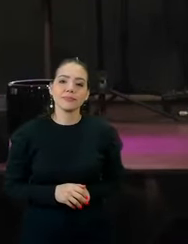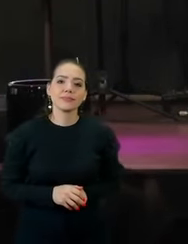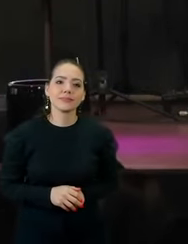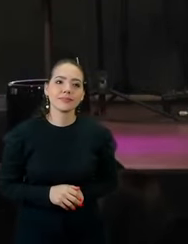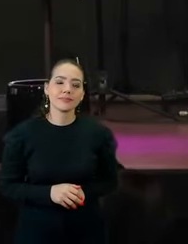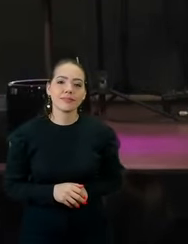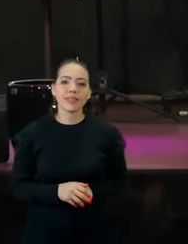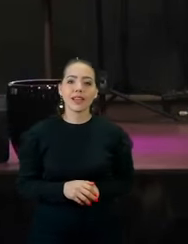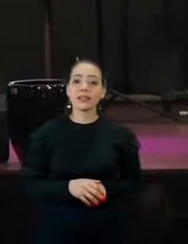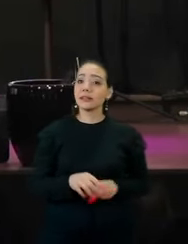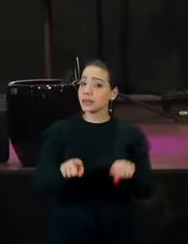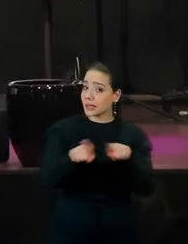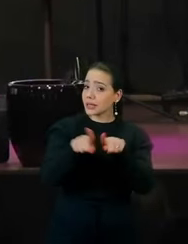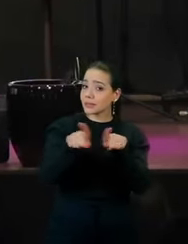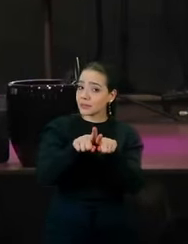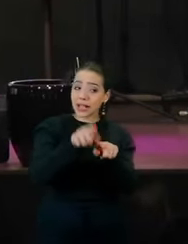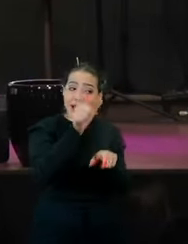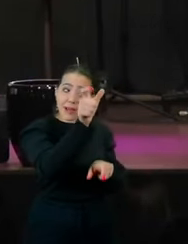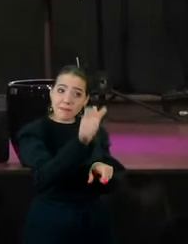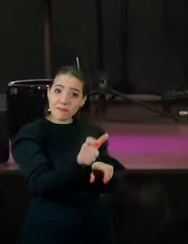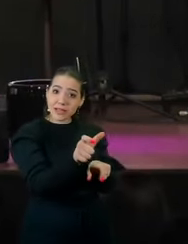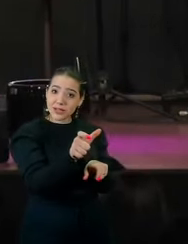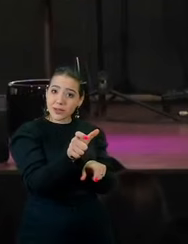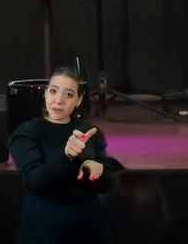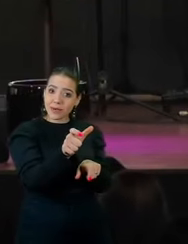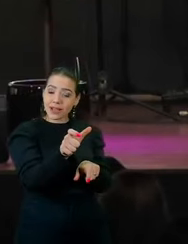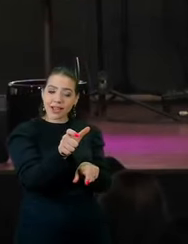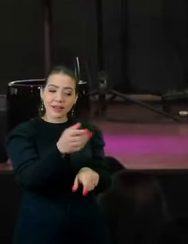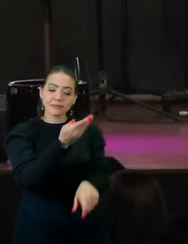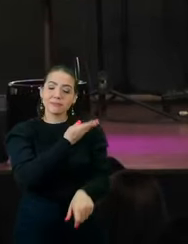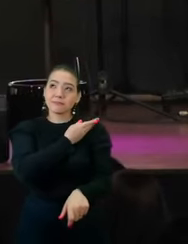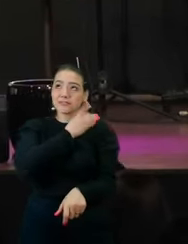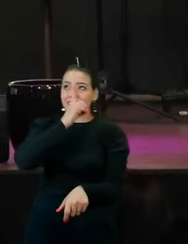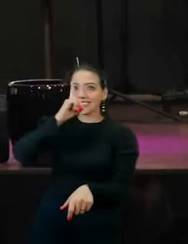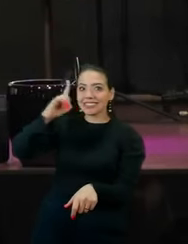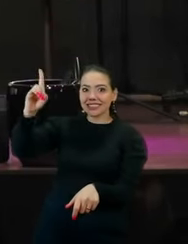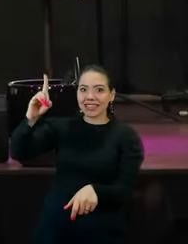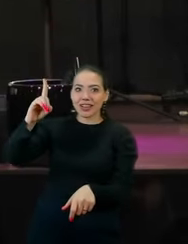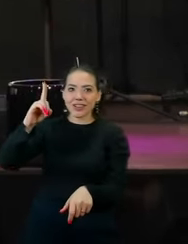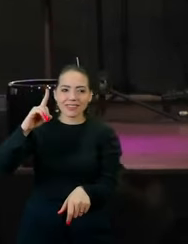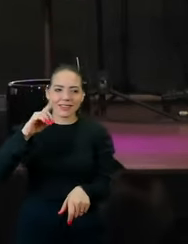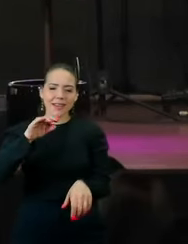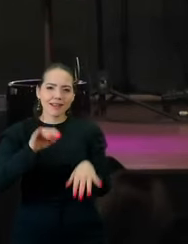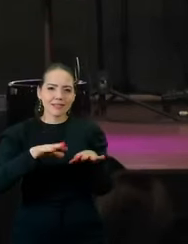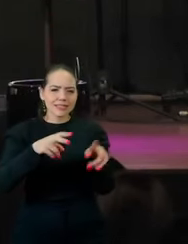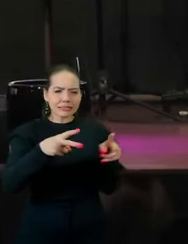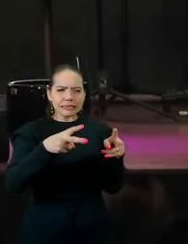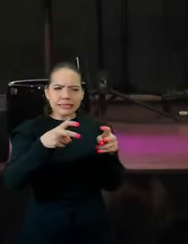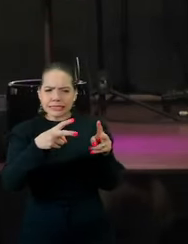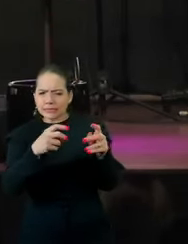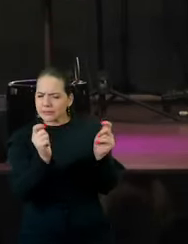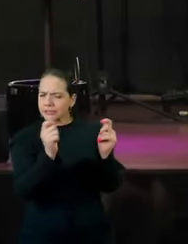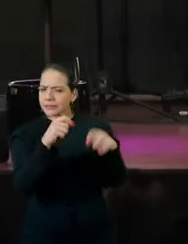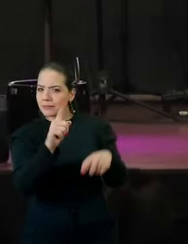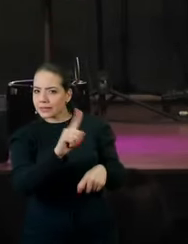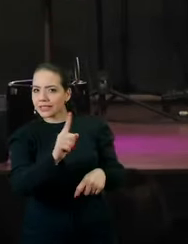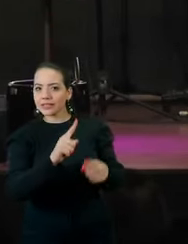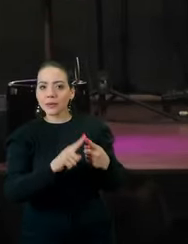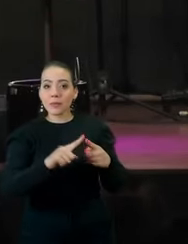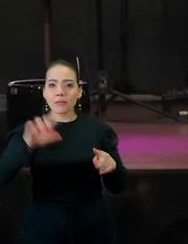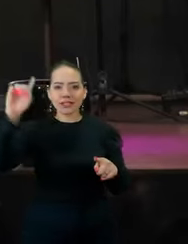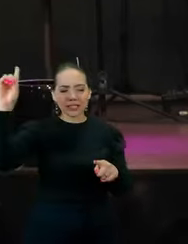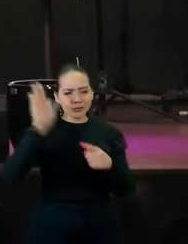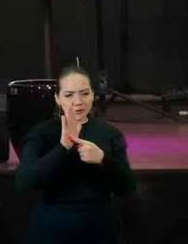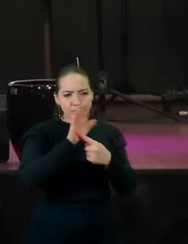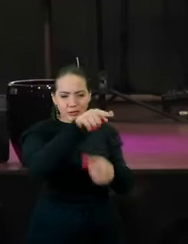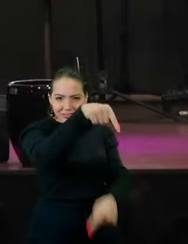Vamos lá. Quando você está conectada, você ouve a voz de Deus outra vez. E eu amo esse versículo que está em João 10, 26, que diz